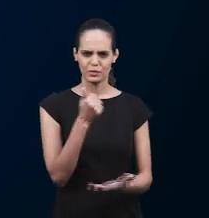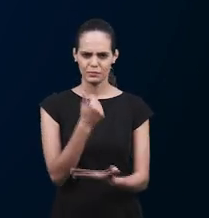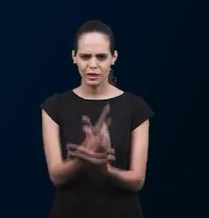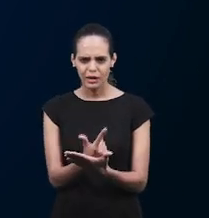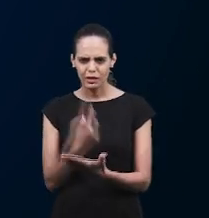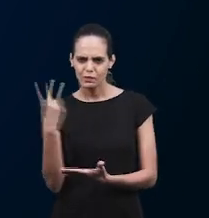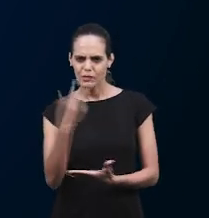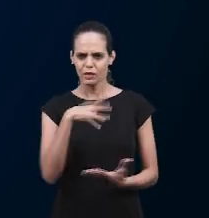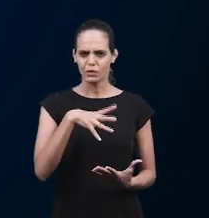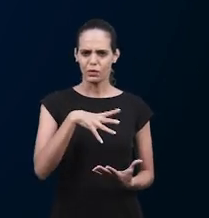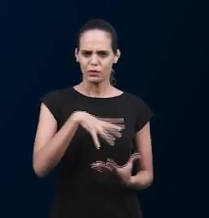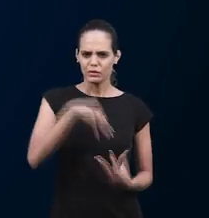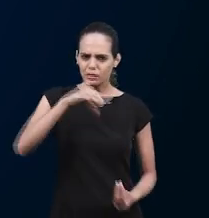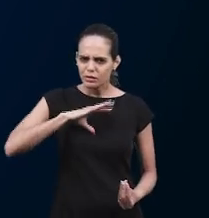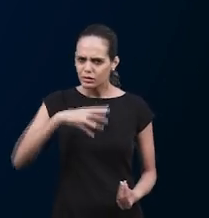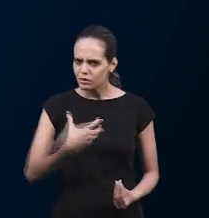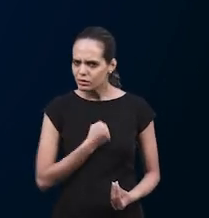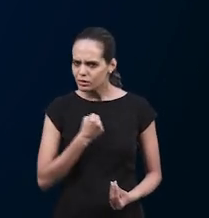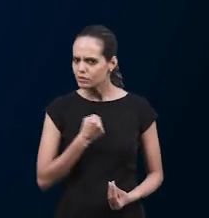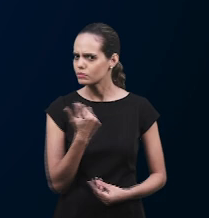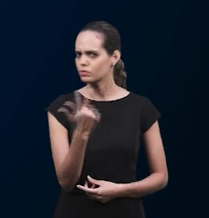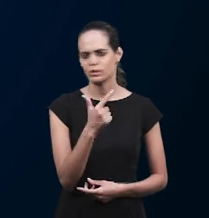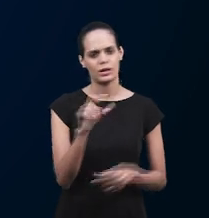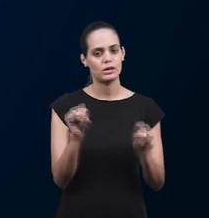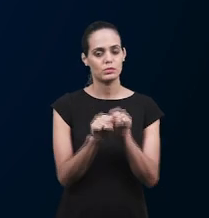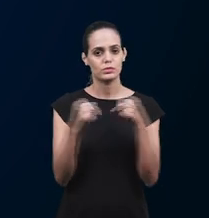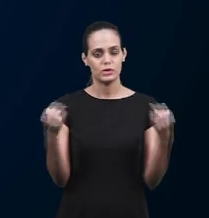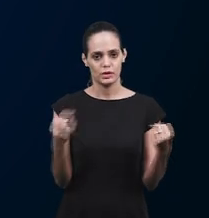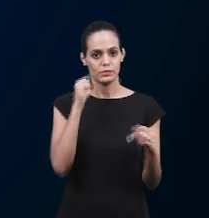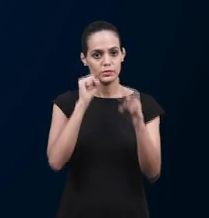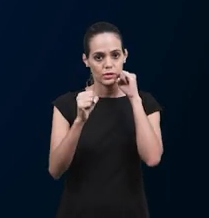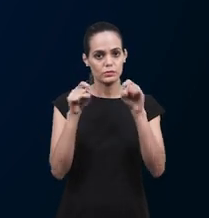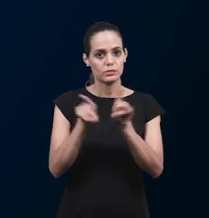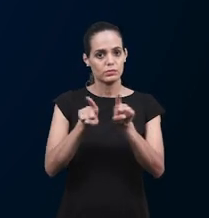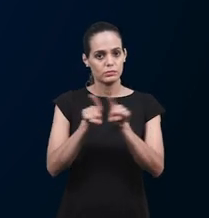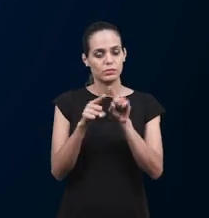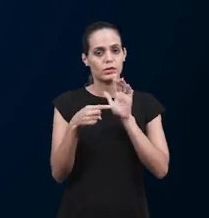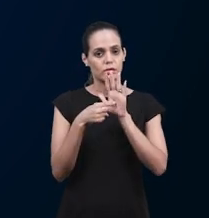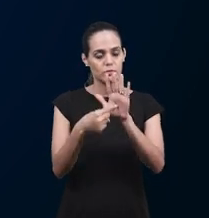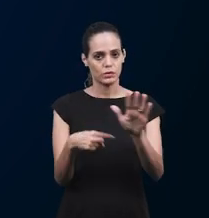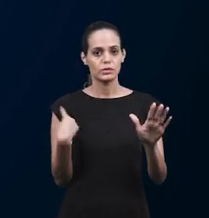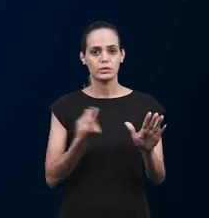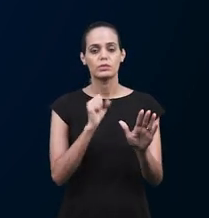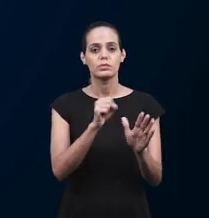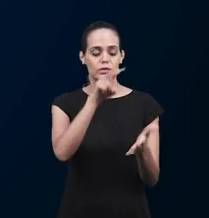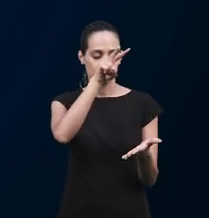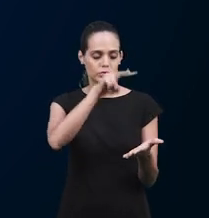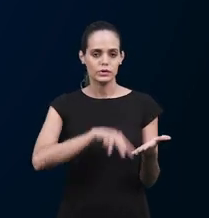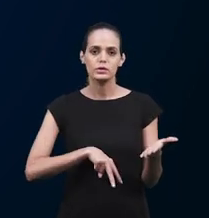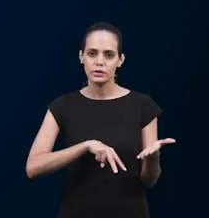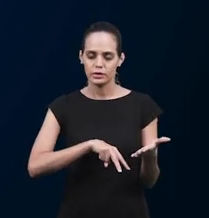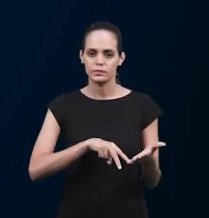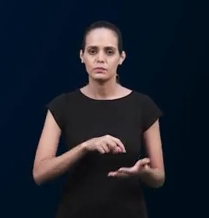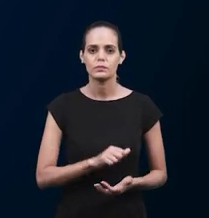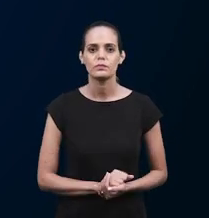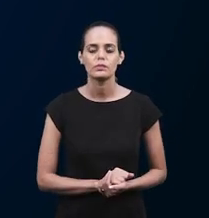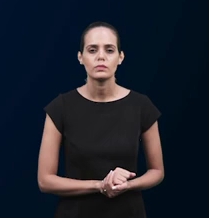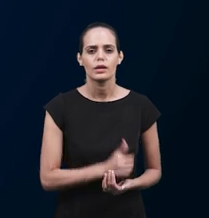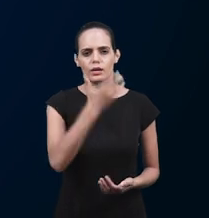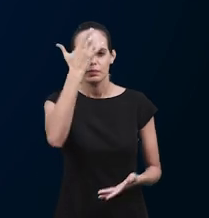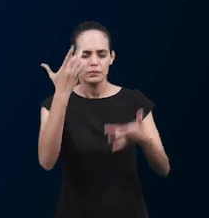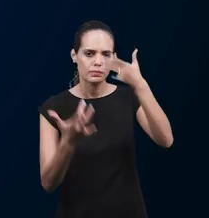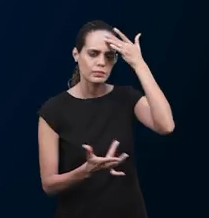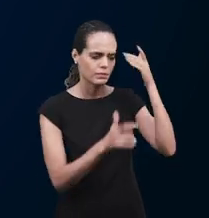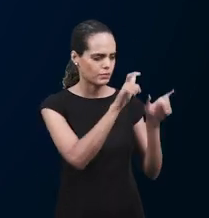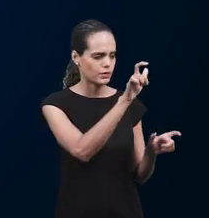seu valor. Lá em Salmos 49, 7 e 8, nós podemos ler: nenhum deles,